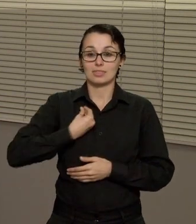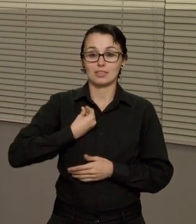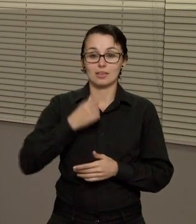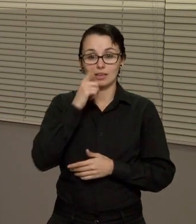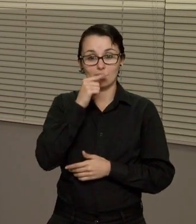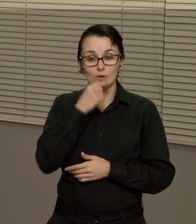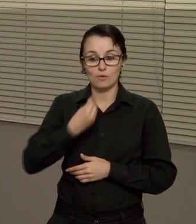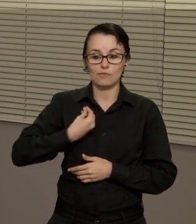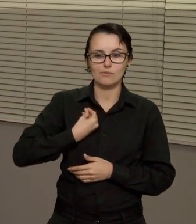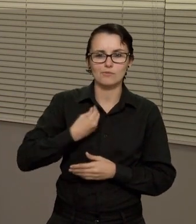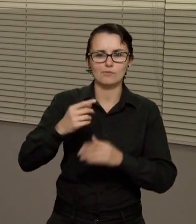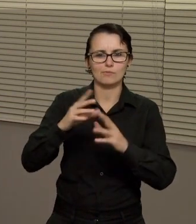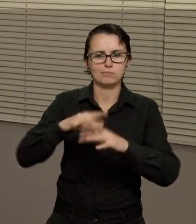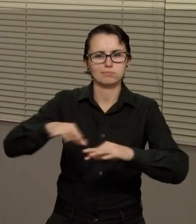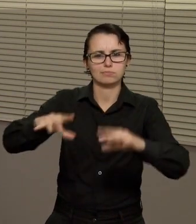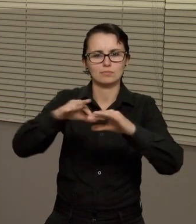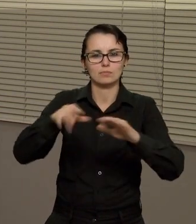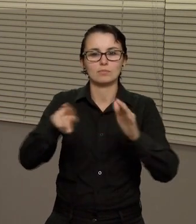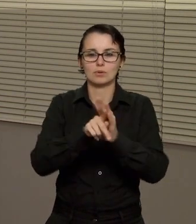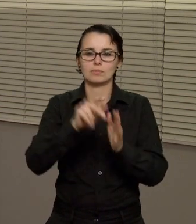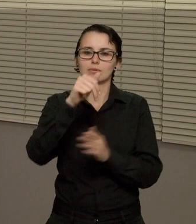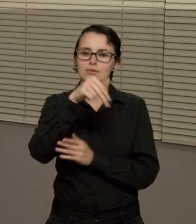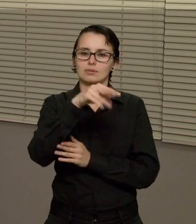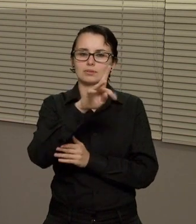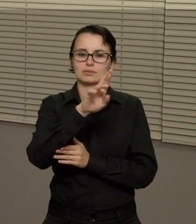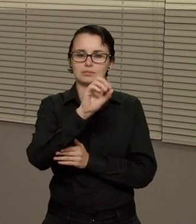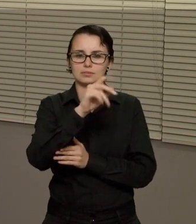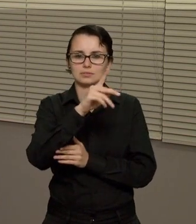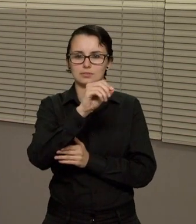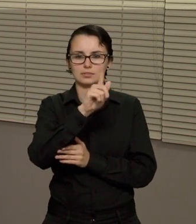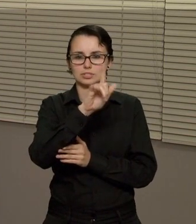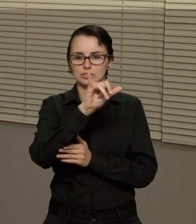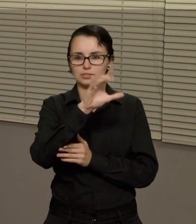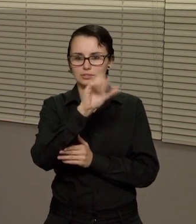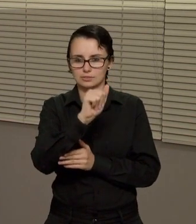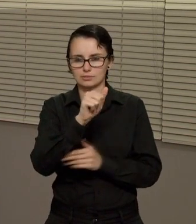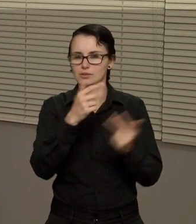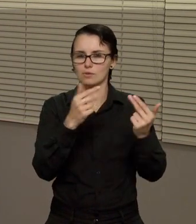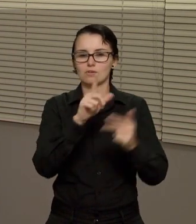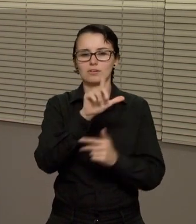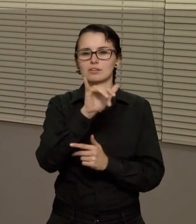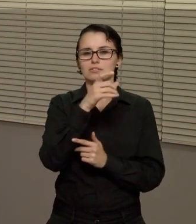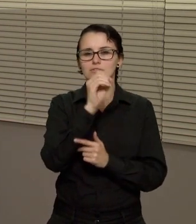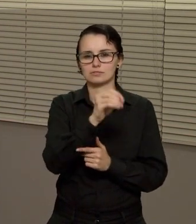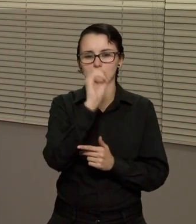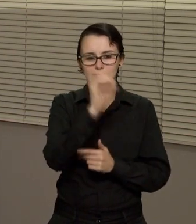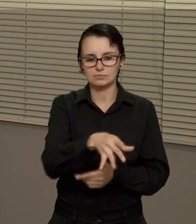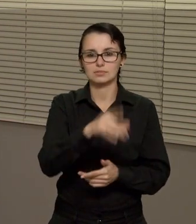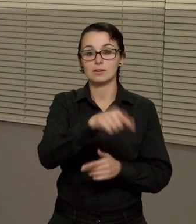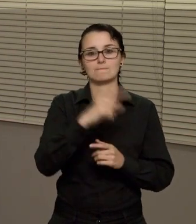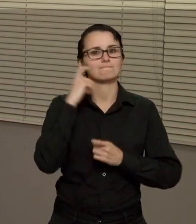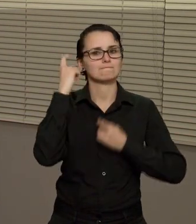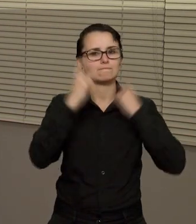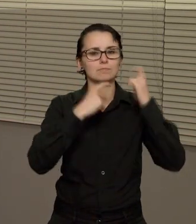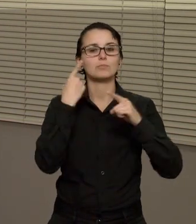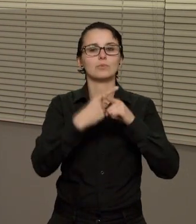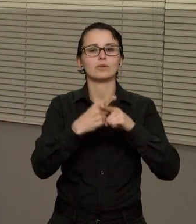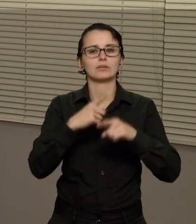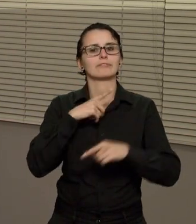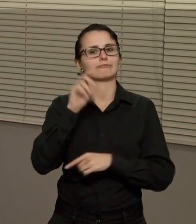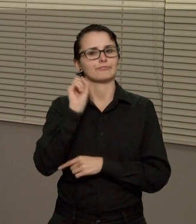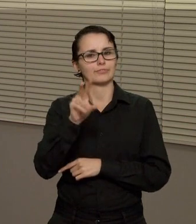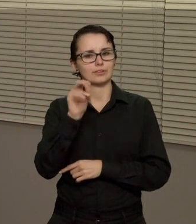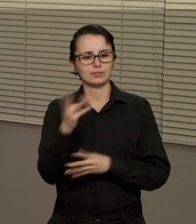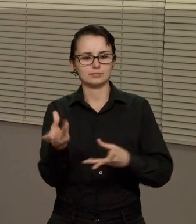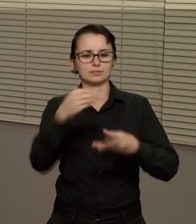presença desses constituintes de origem antropogênica é mais preocupante, uma vez que muitos deles são tóxicos